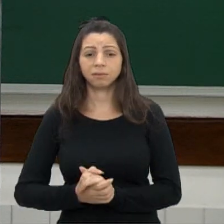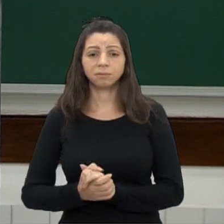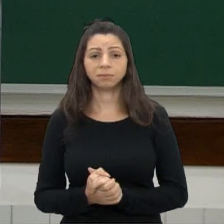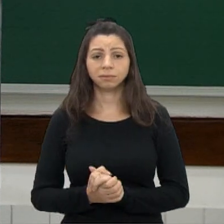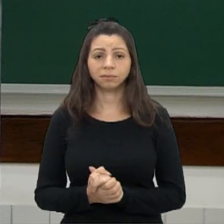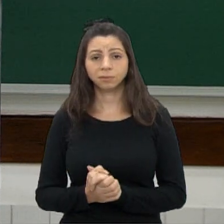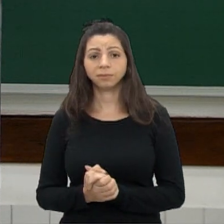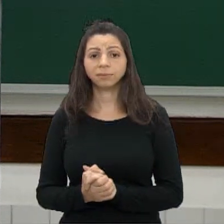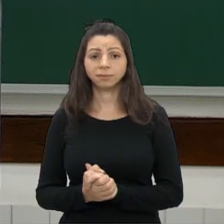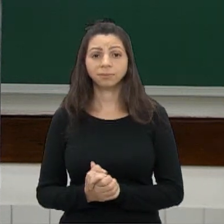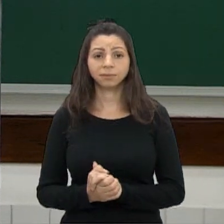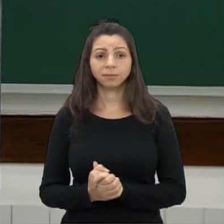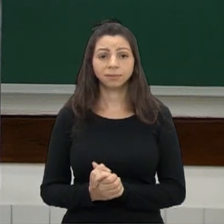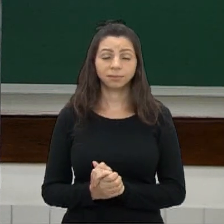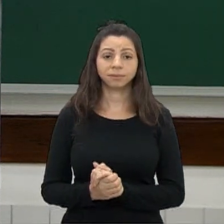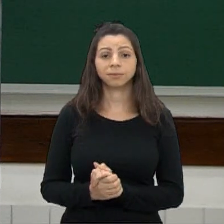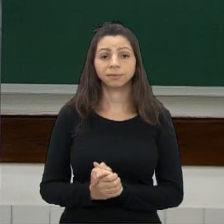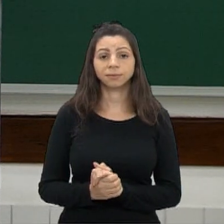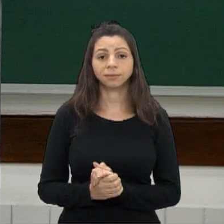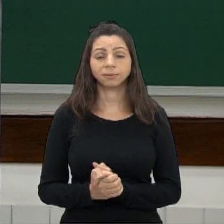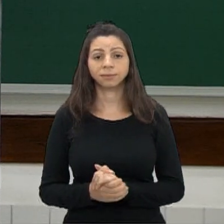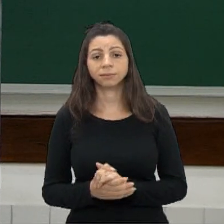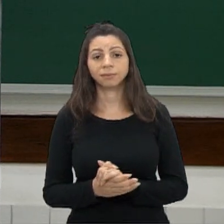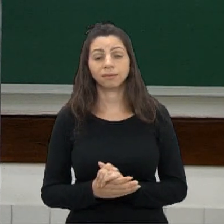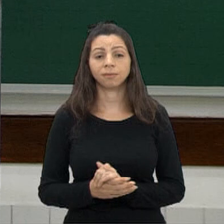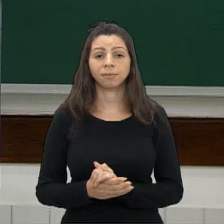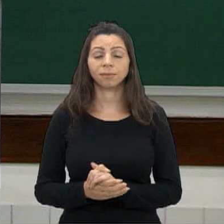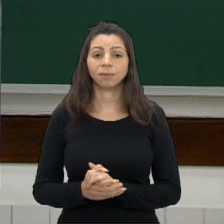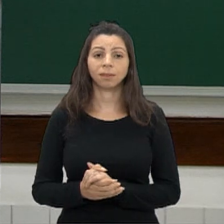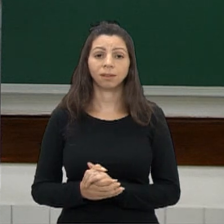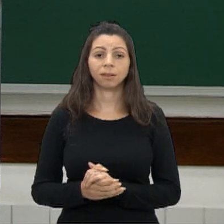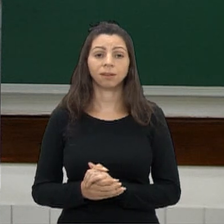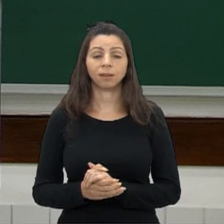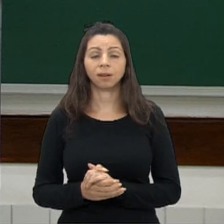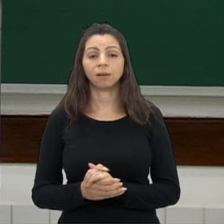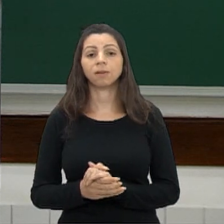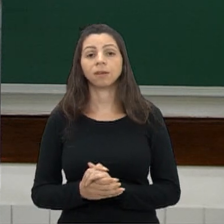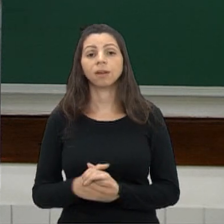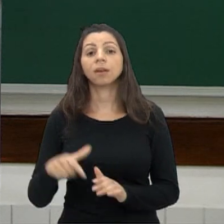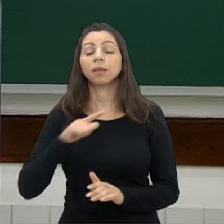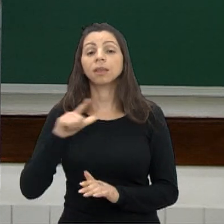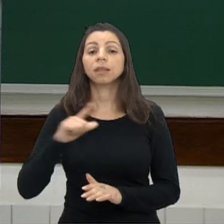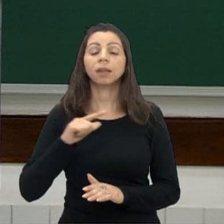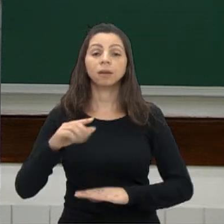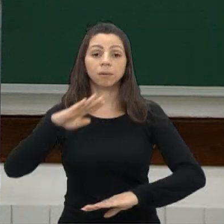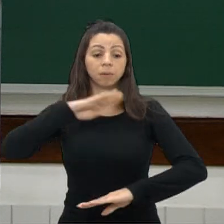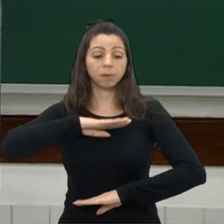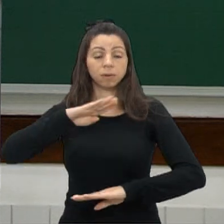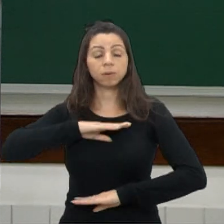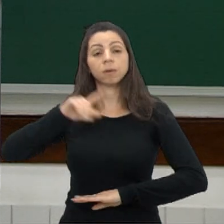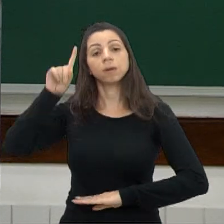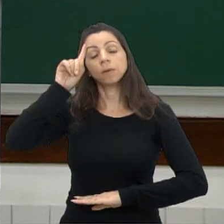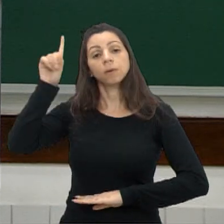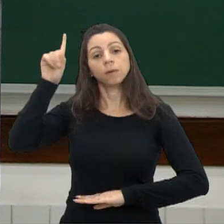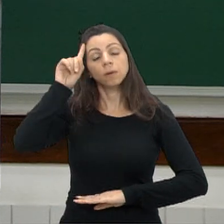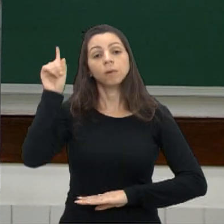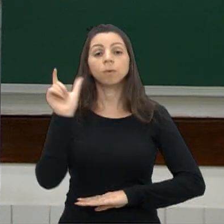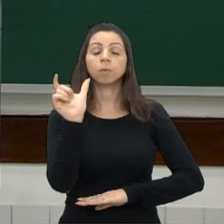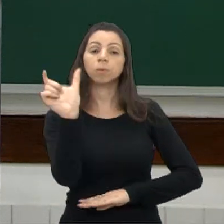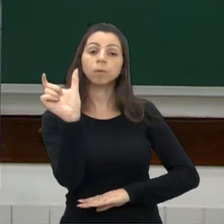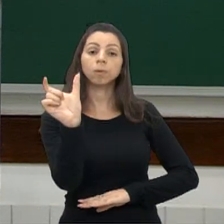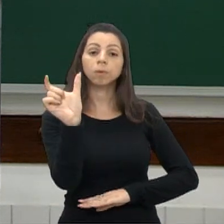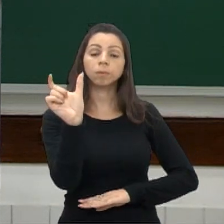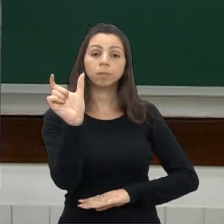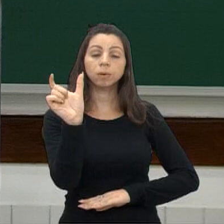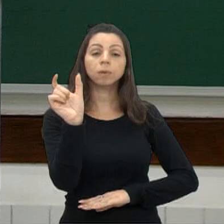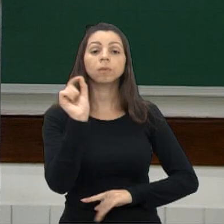a dia, certo? Talvez para a época dele fosse um pouco mais normal, mas no nosso dia a dia não usamos essa expressão.